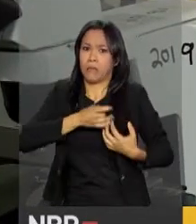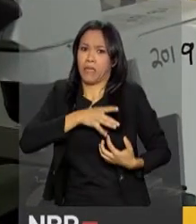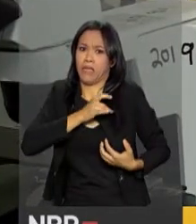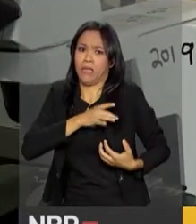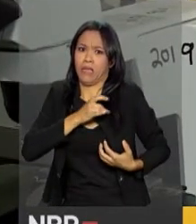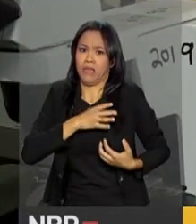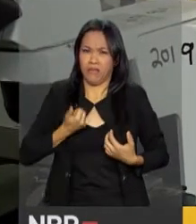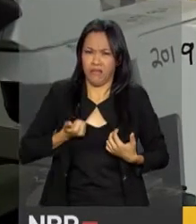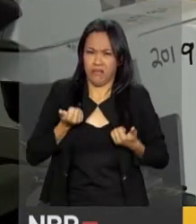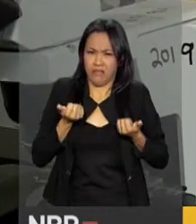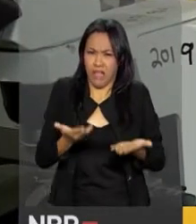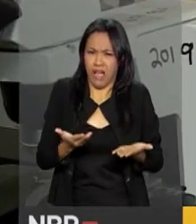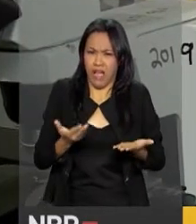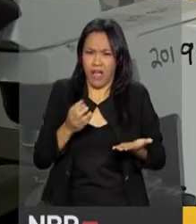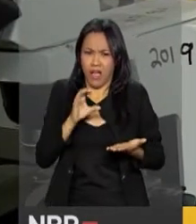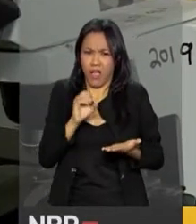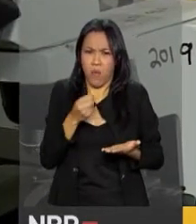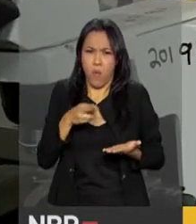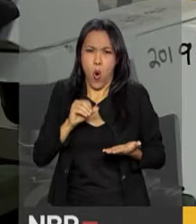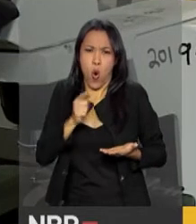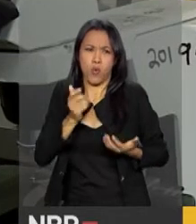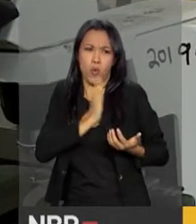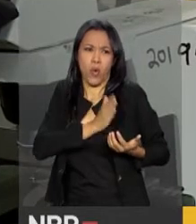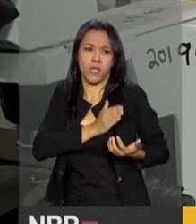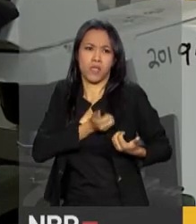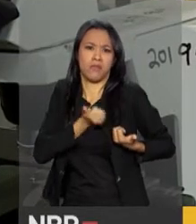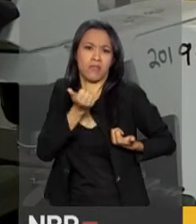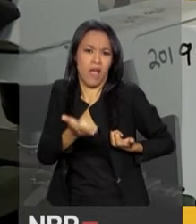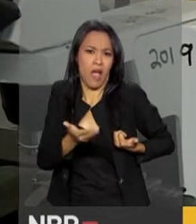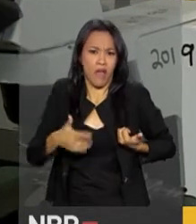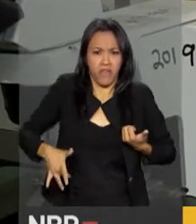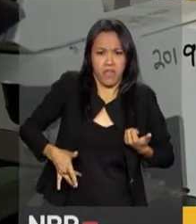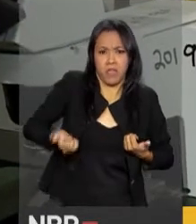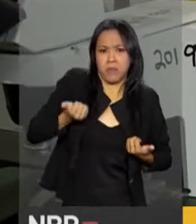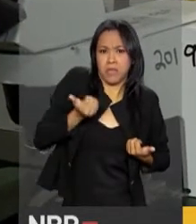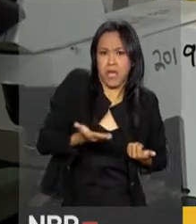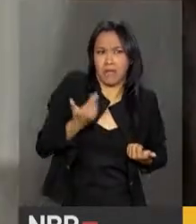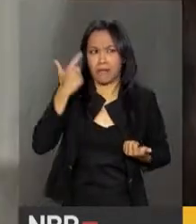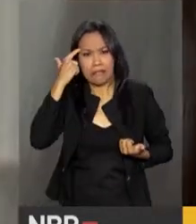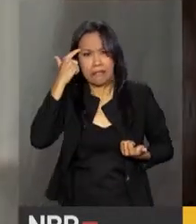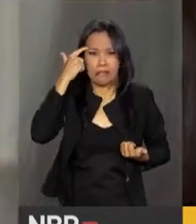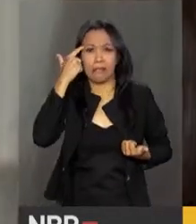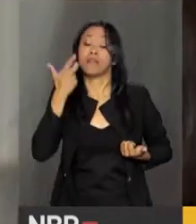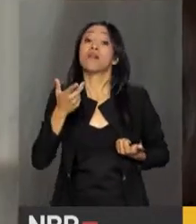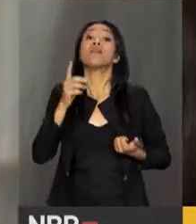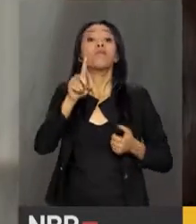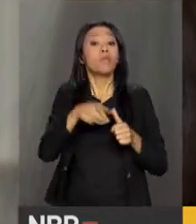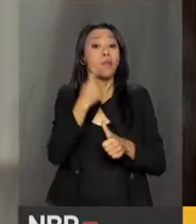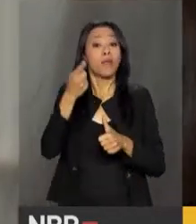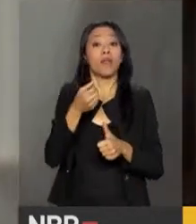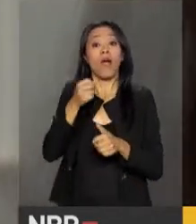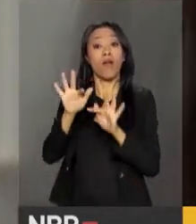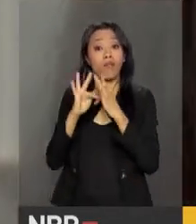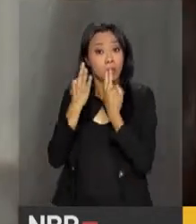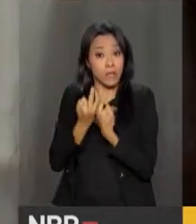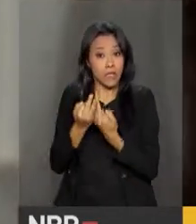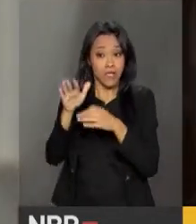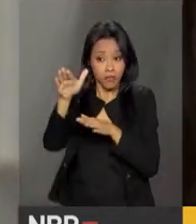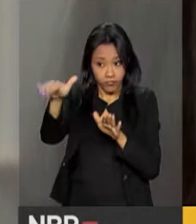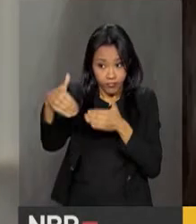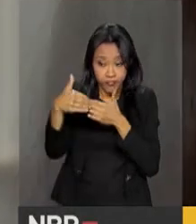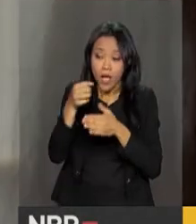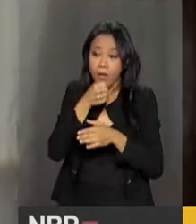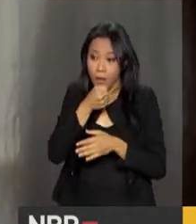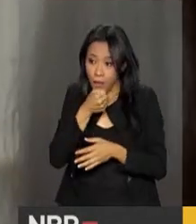com essa situação mudou se para a doação consentida a família entrevistada no momento do falecimento